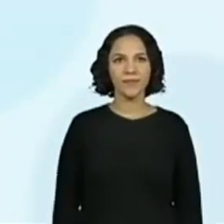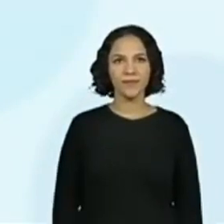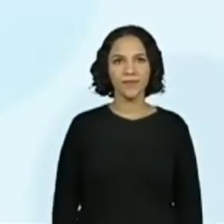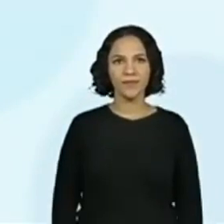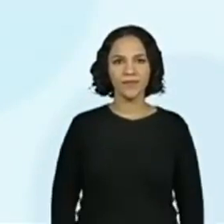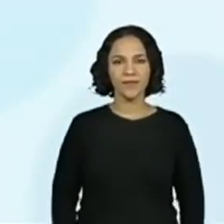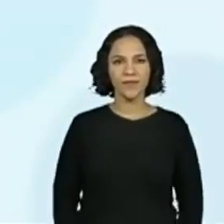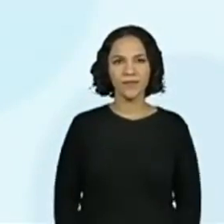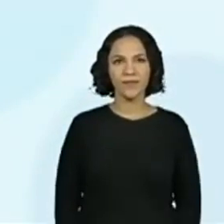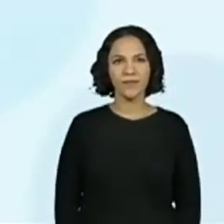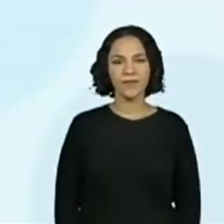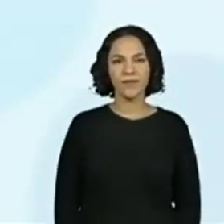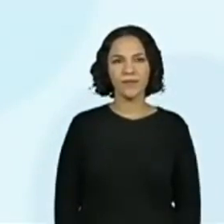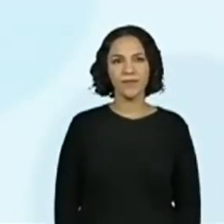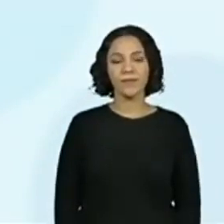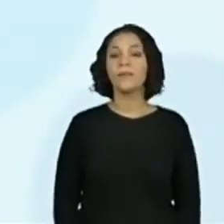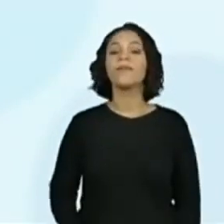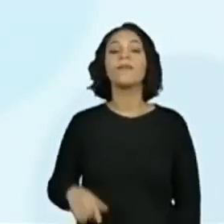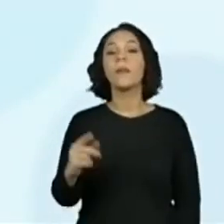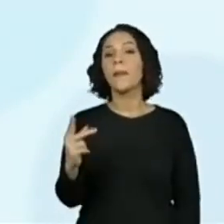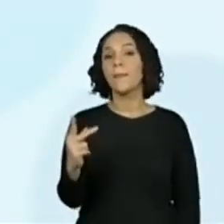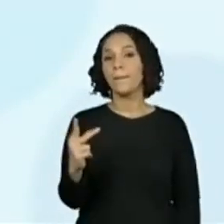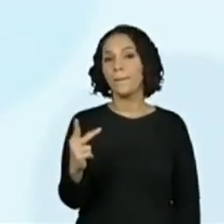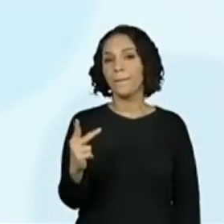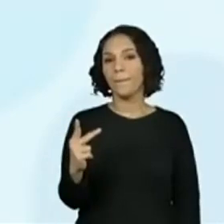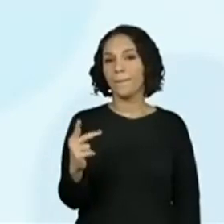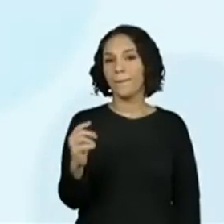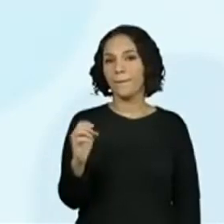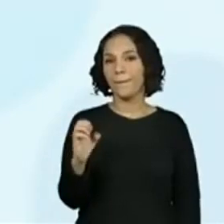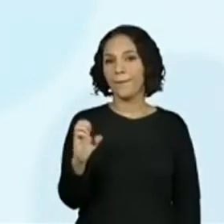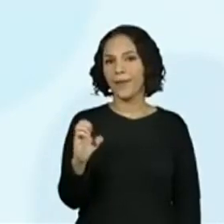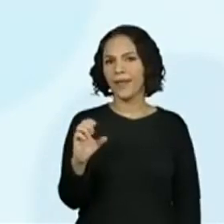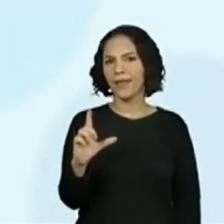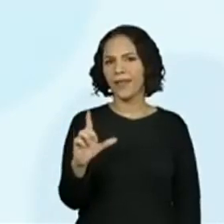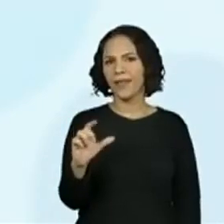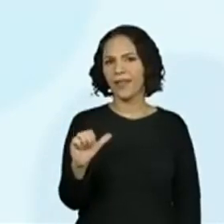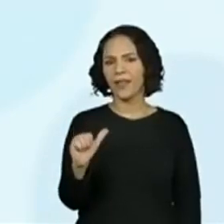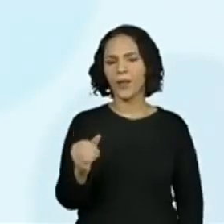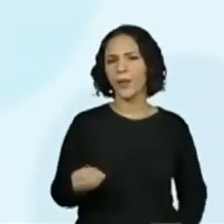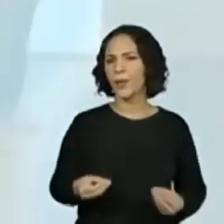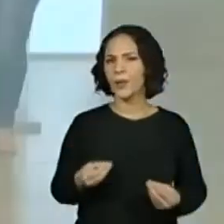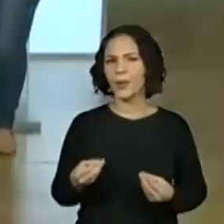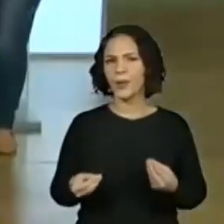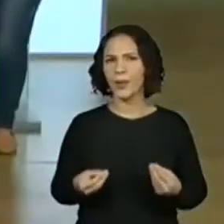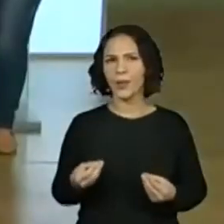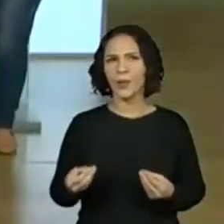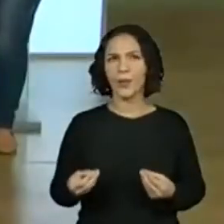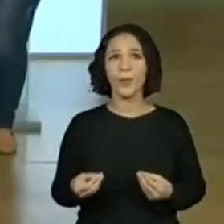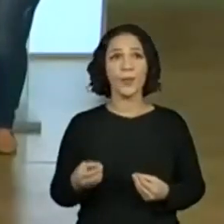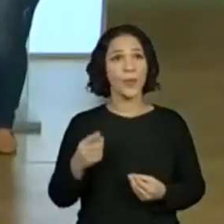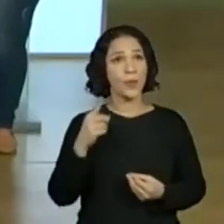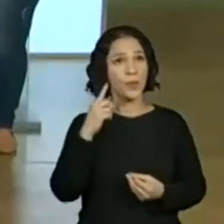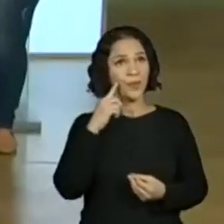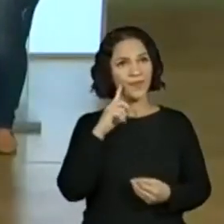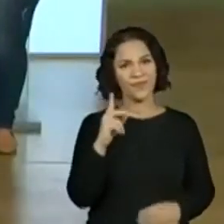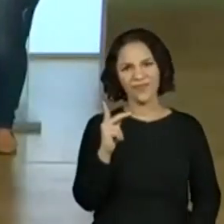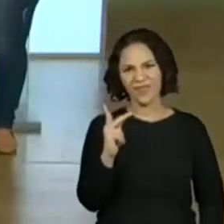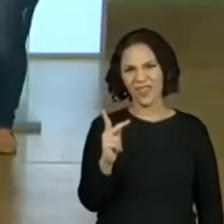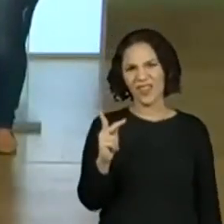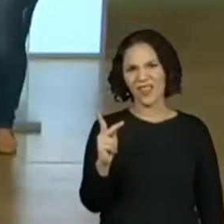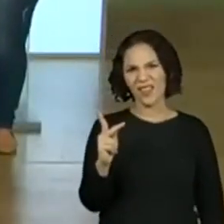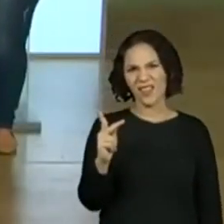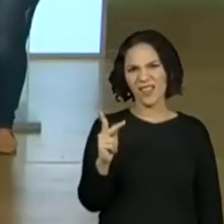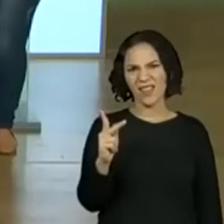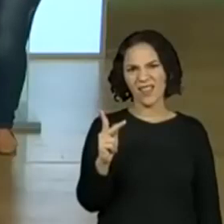Leitura feita pela. Pela. P. P. Já estão falando P, professora. O P lá do pé